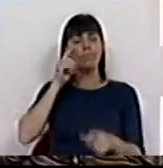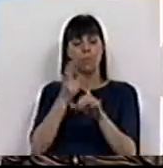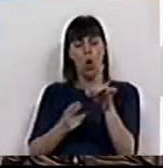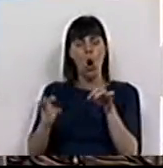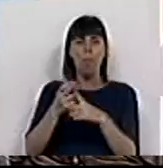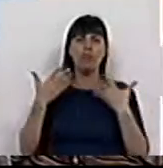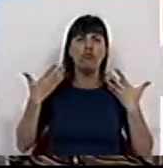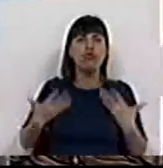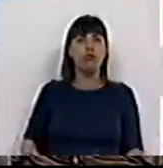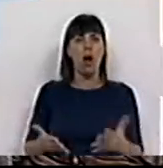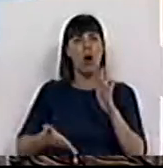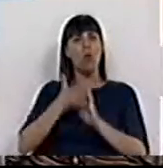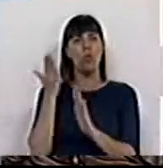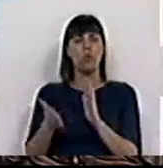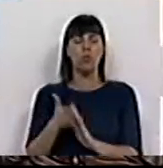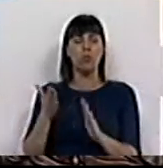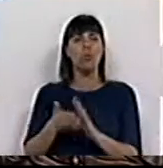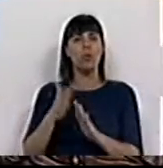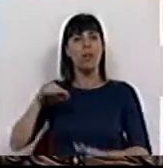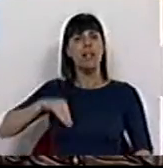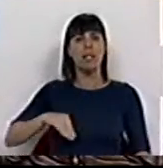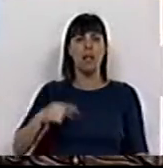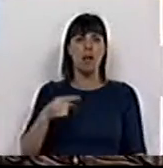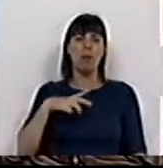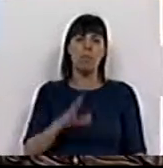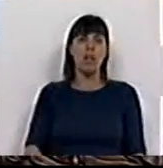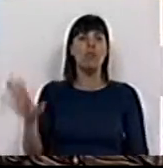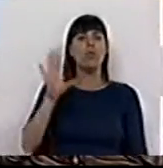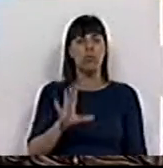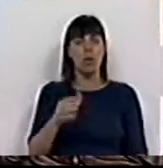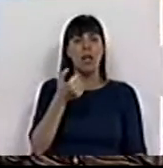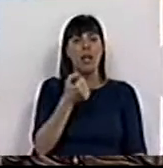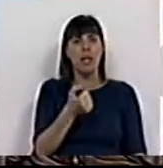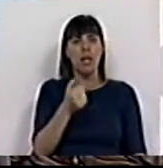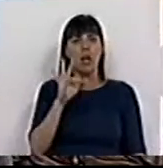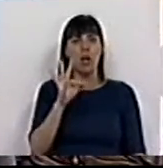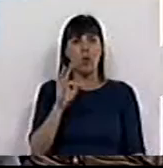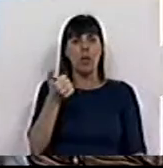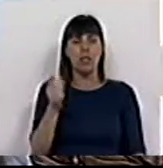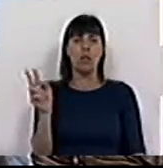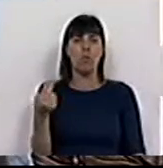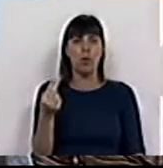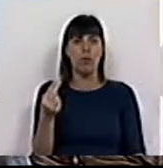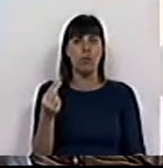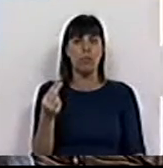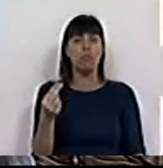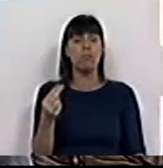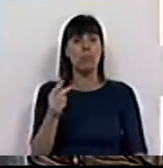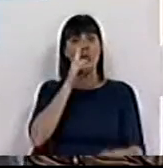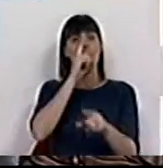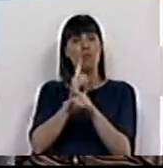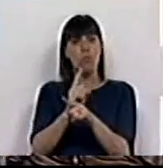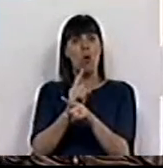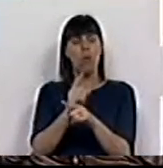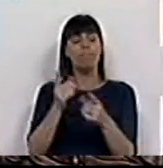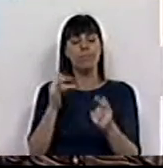aumento imediato, urgente, do salário mínimo nacional para os 545 euros. No mesmo